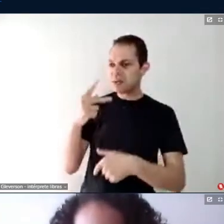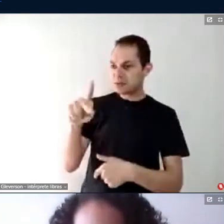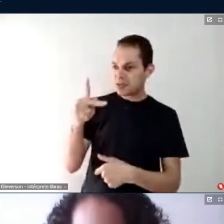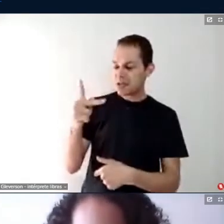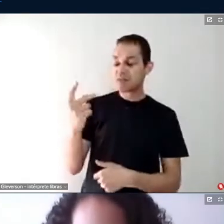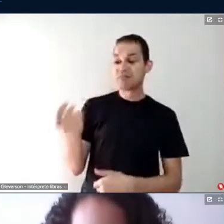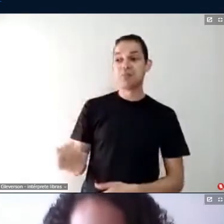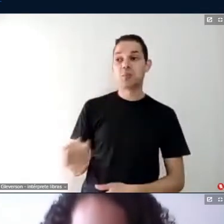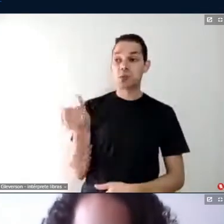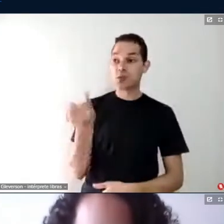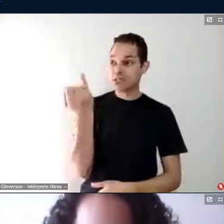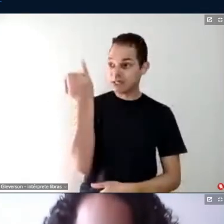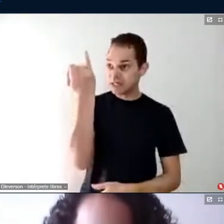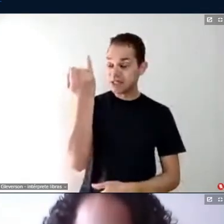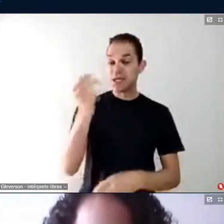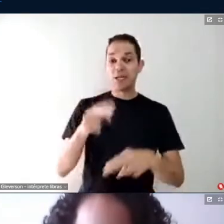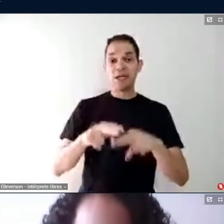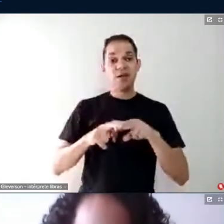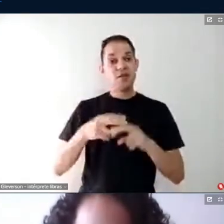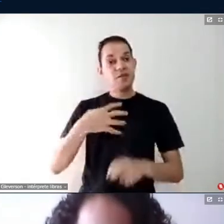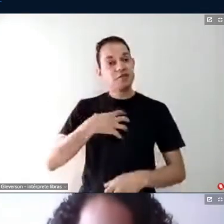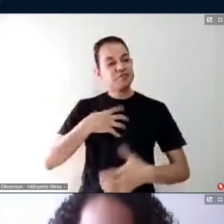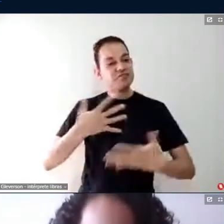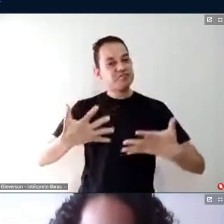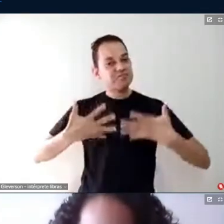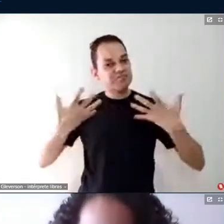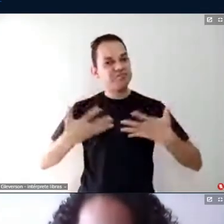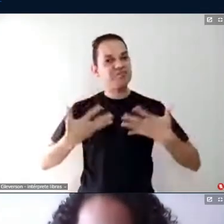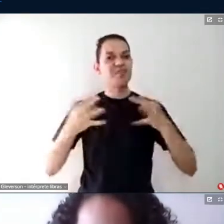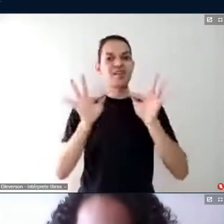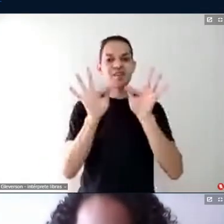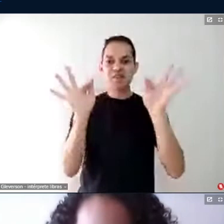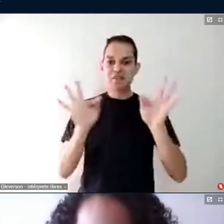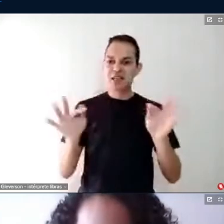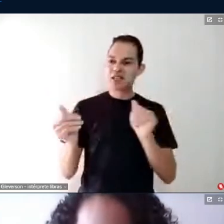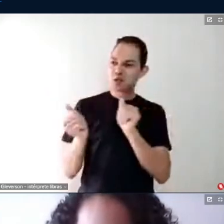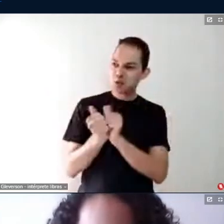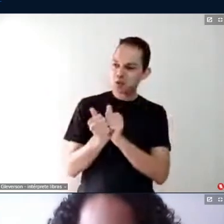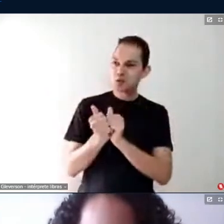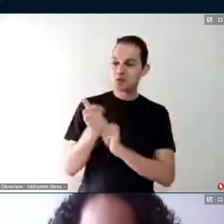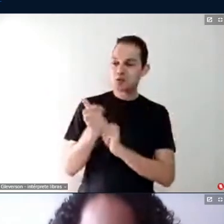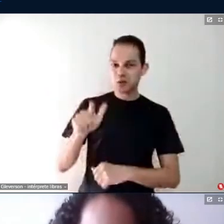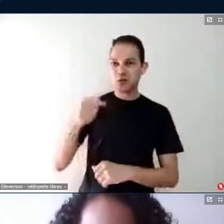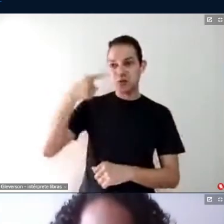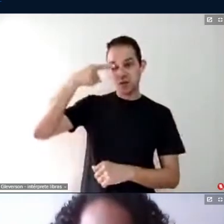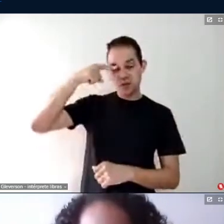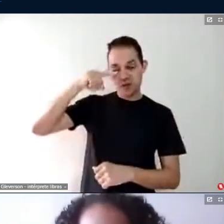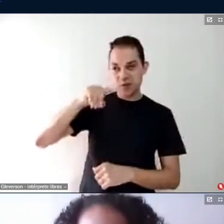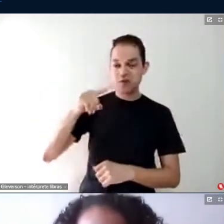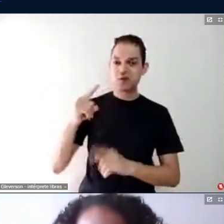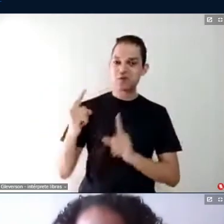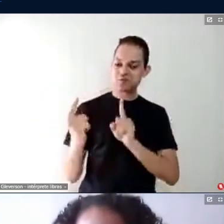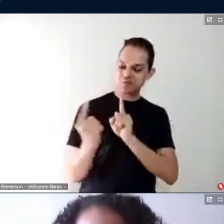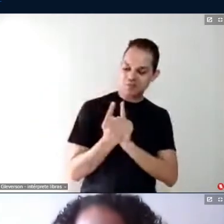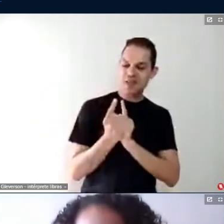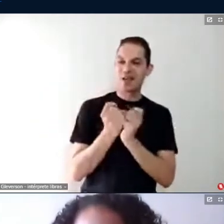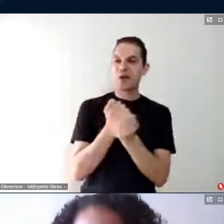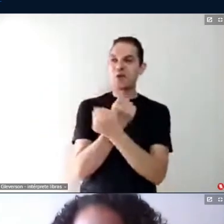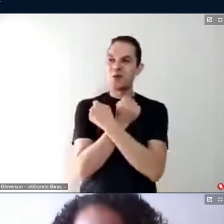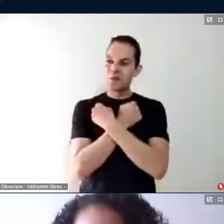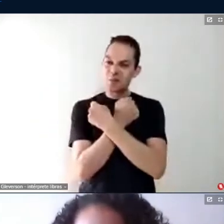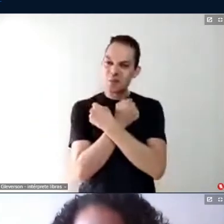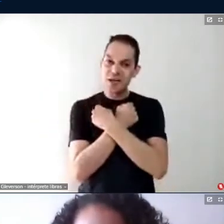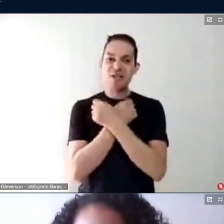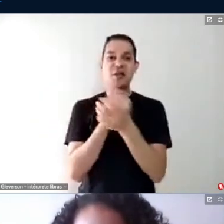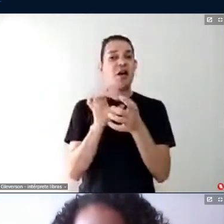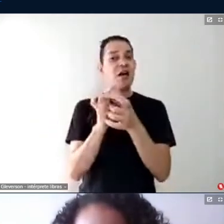portanto, eu fico muitíssimo feliz de estar com você aqui, Silvana, mais uma vez, grande abraço, fique à vontade